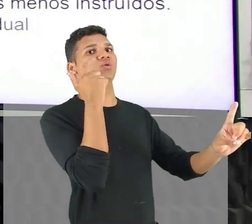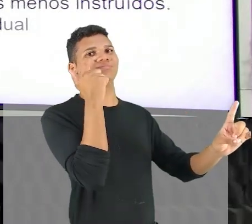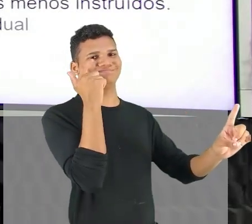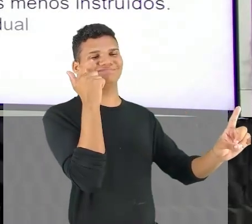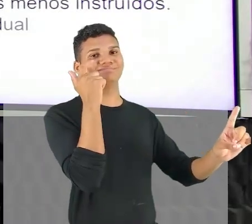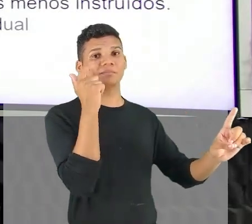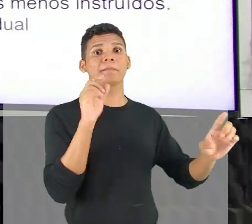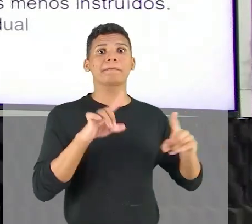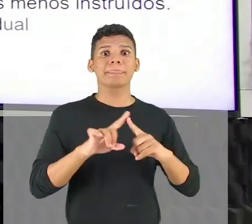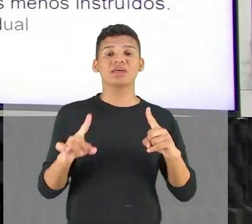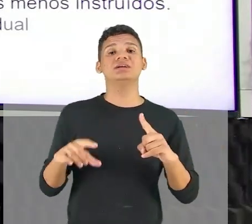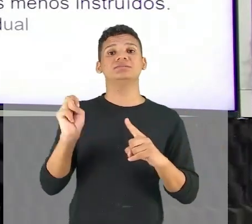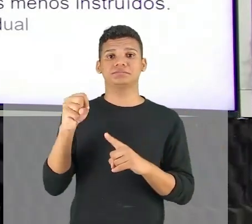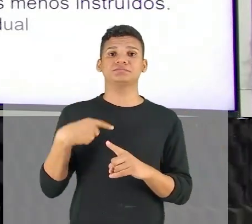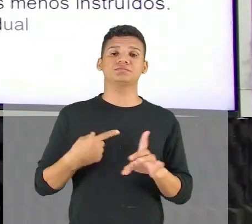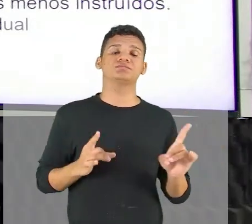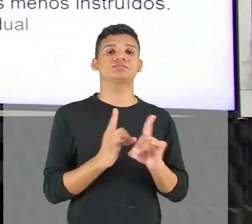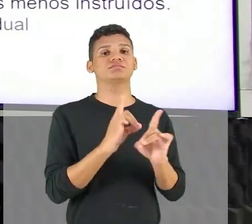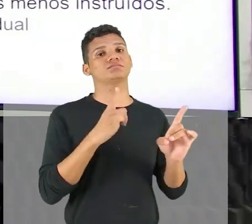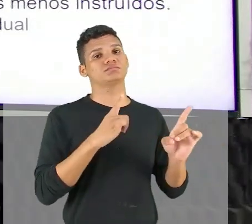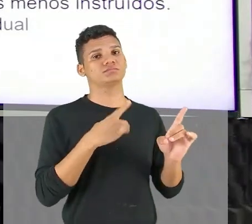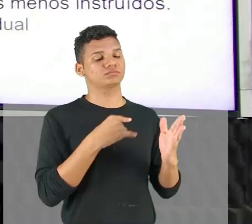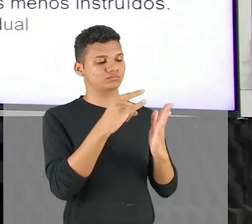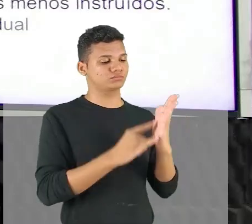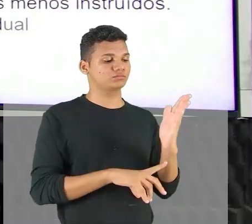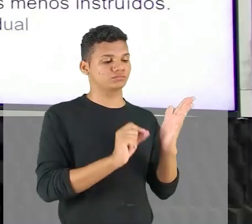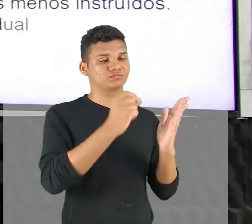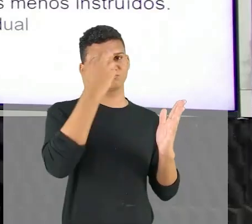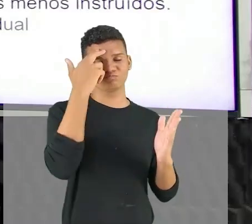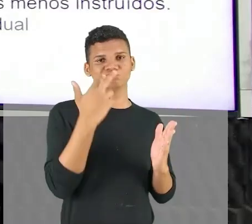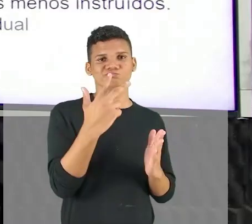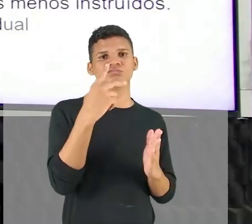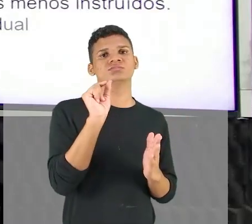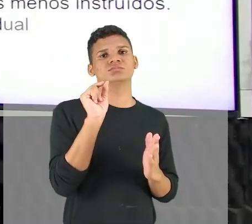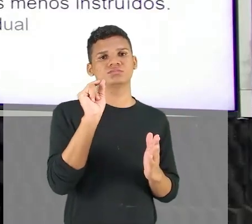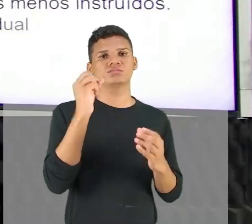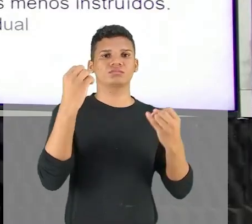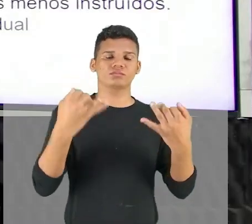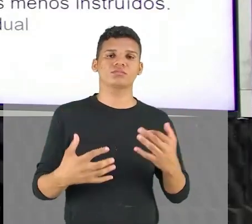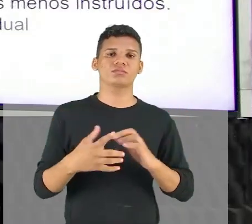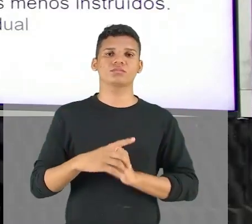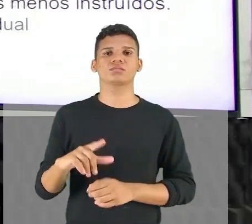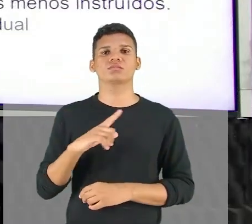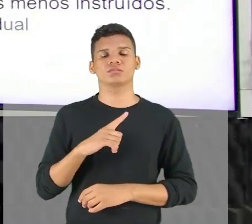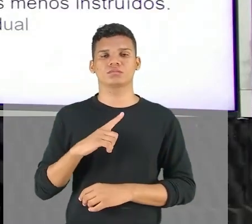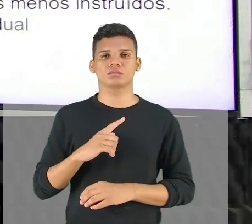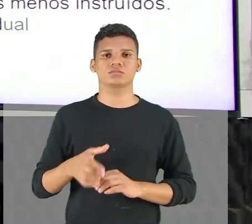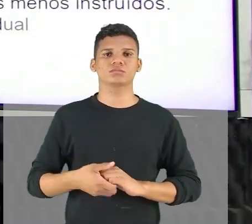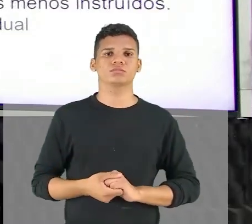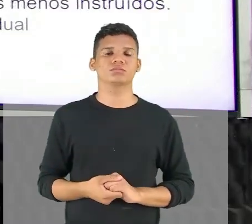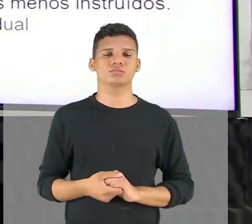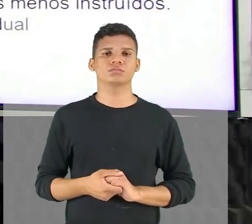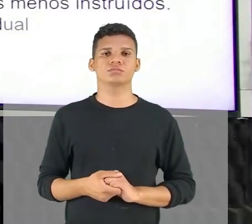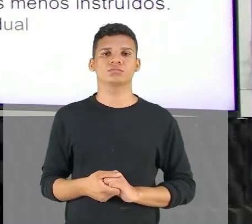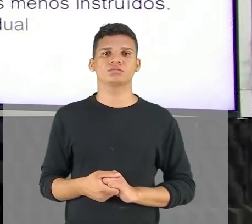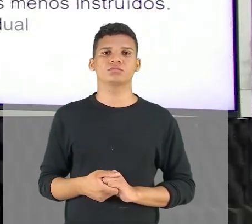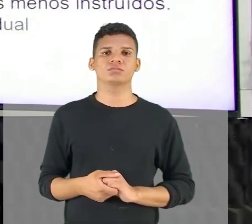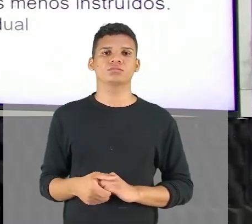o Foucault ele vai identificar esse documento histórico que retrata sobre essa forma punitivista